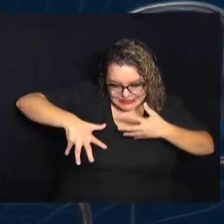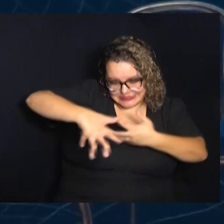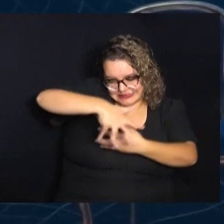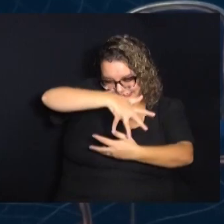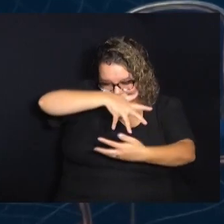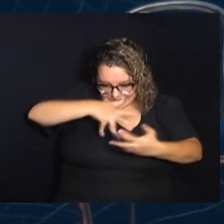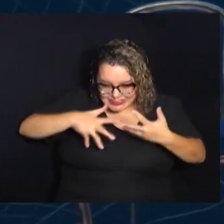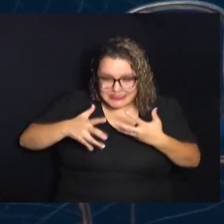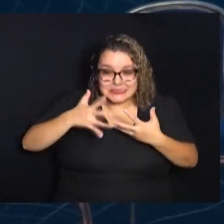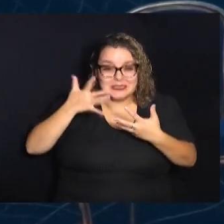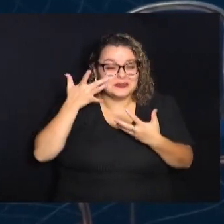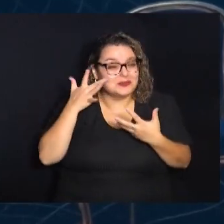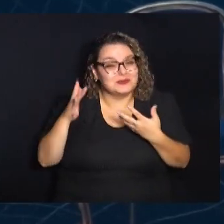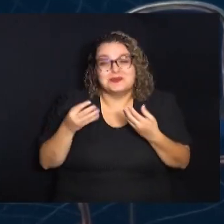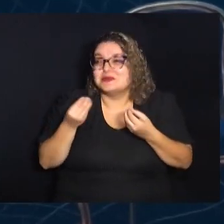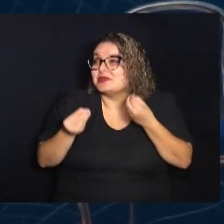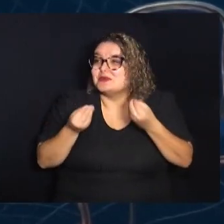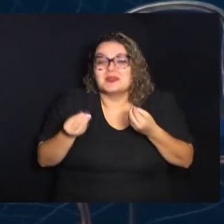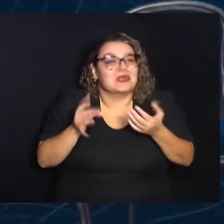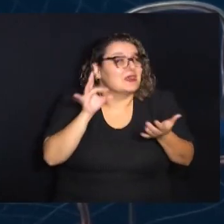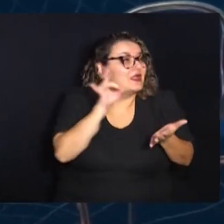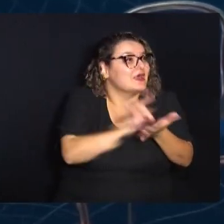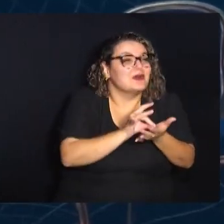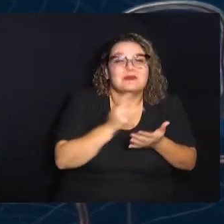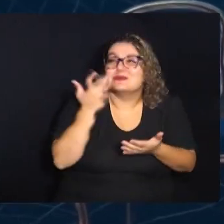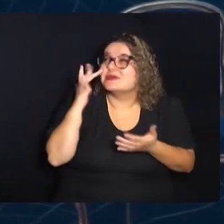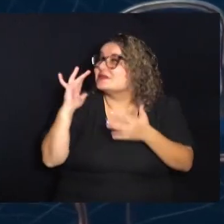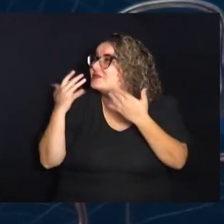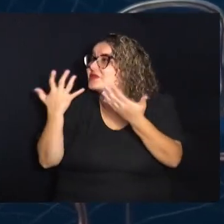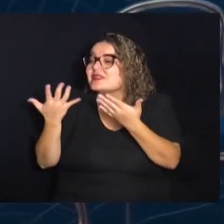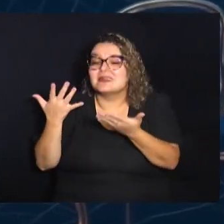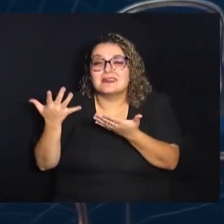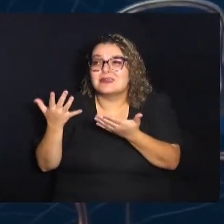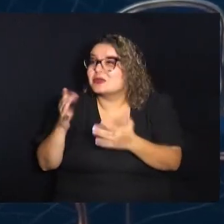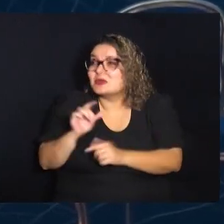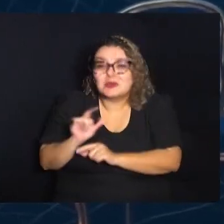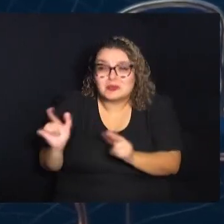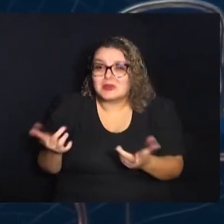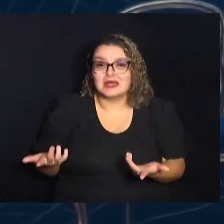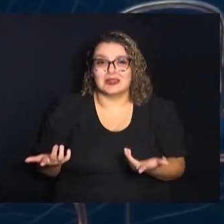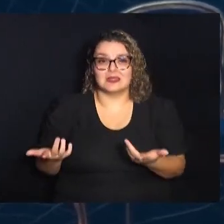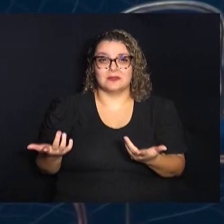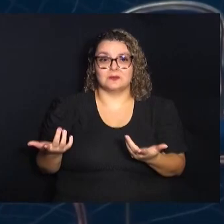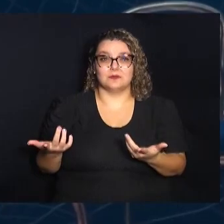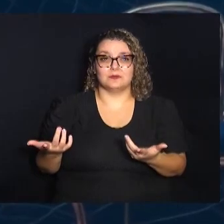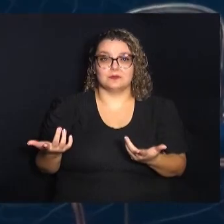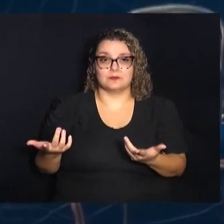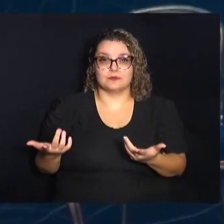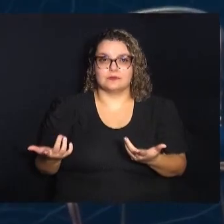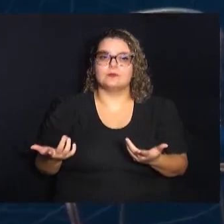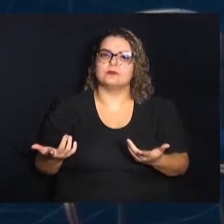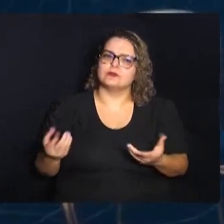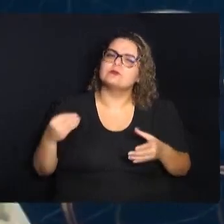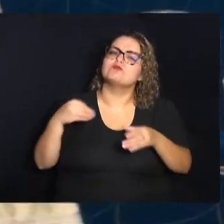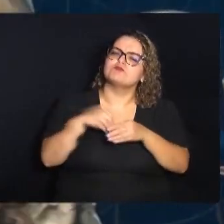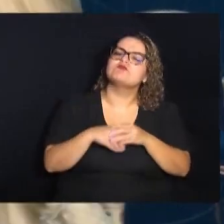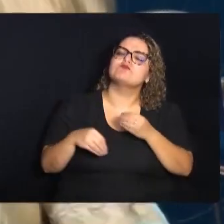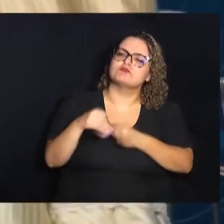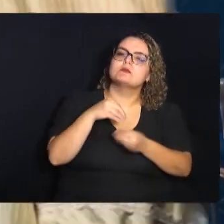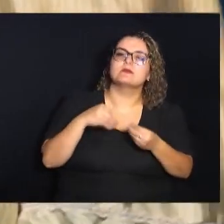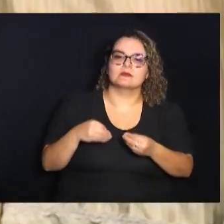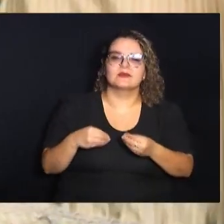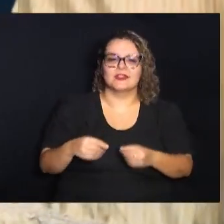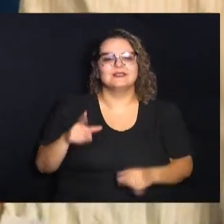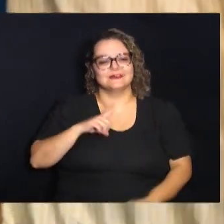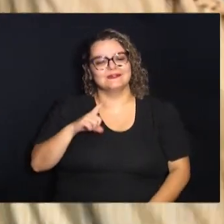numa teia onde ela não sabe mais o que é real, o que não é. Então ele estava muito dentro. Então